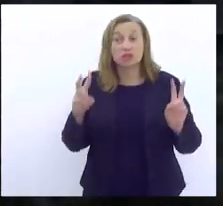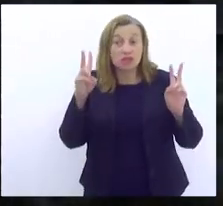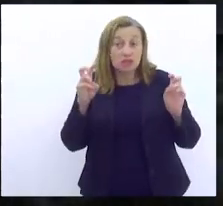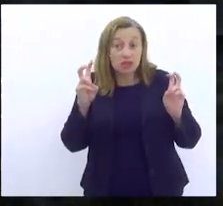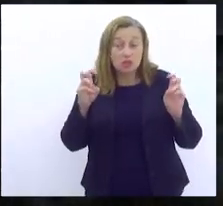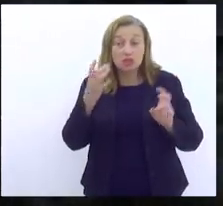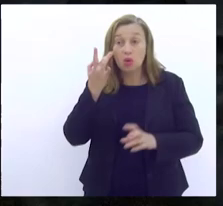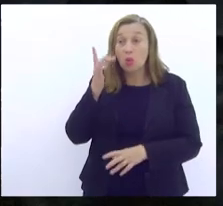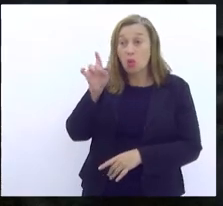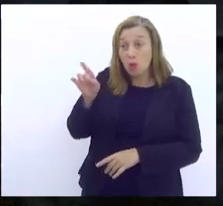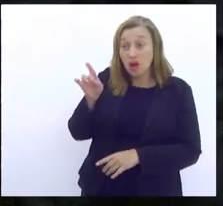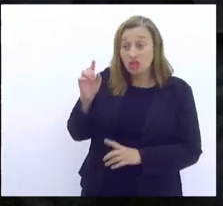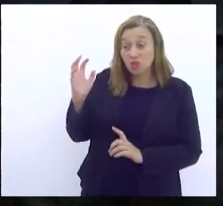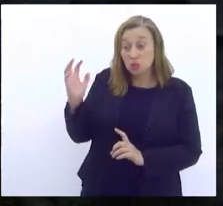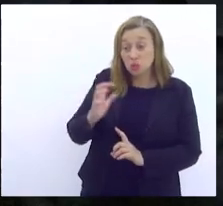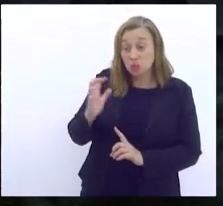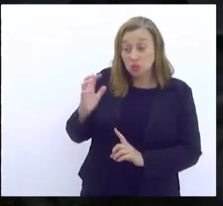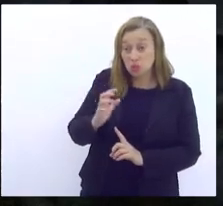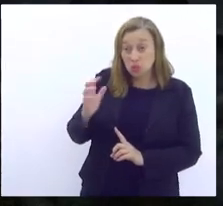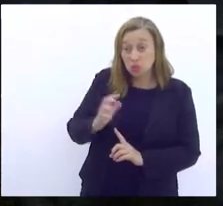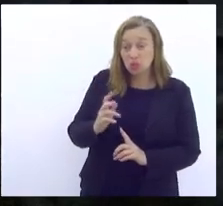acho que ele está sendo induzido ao erro.